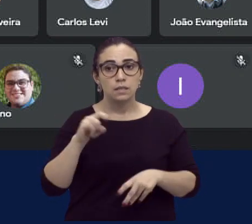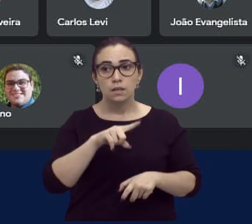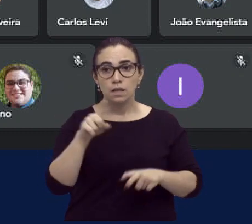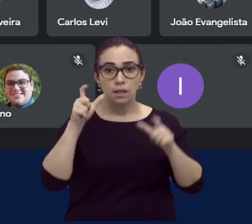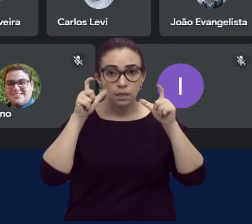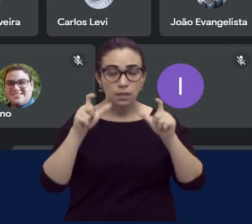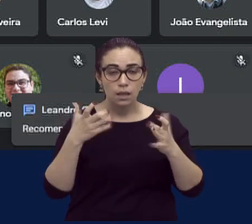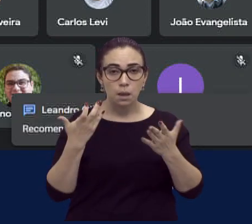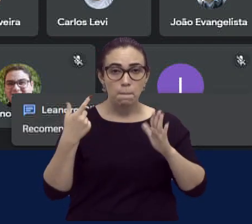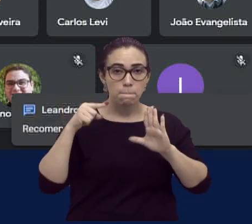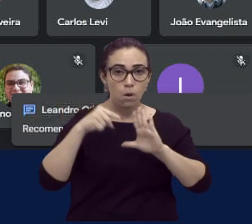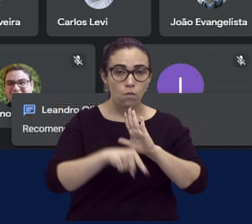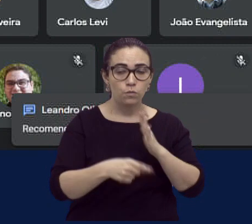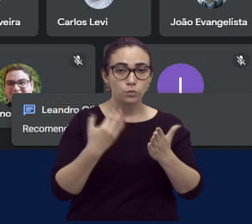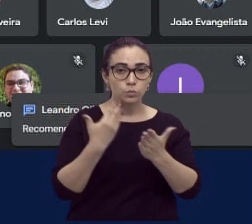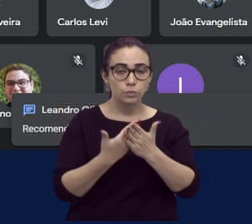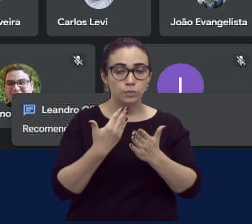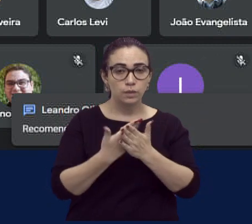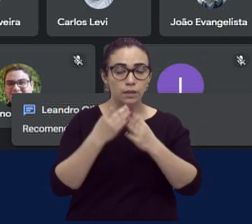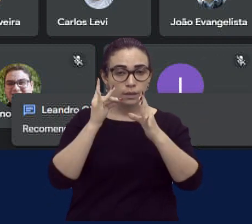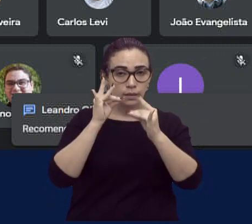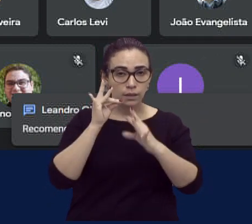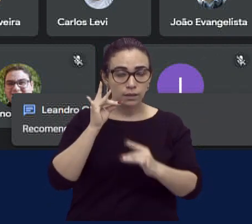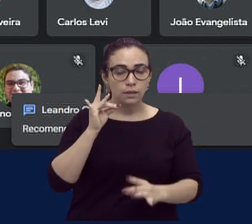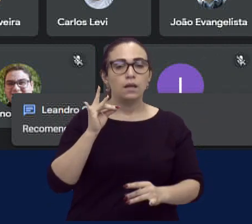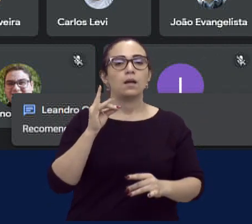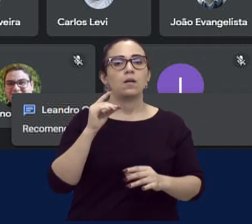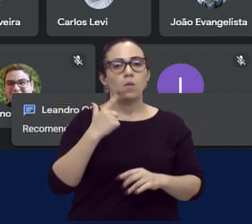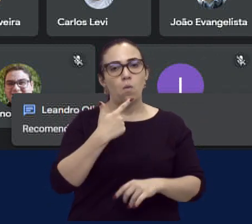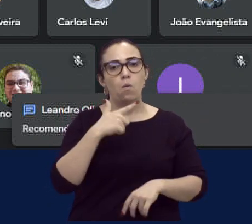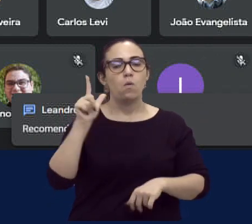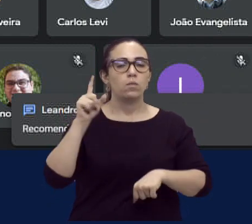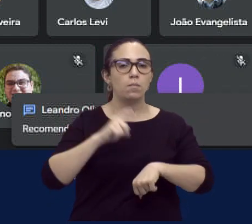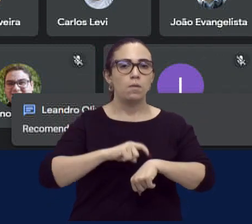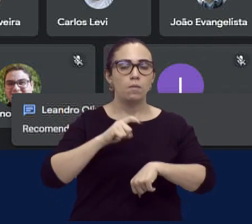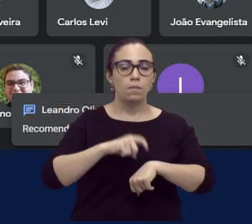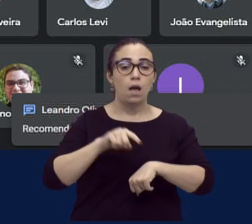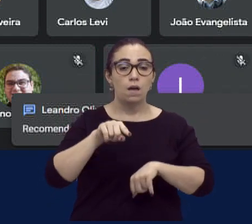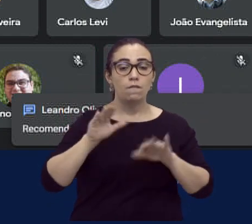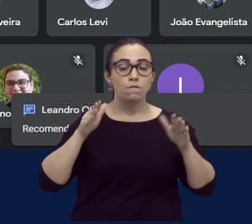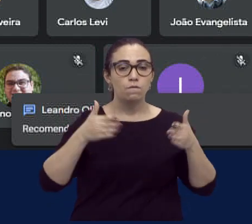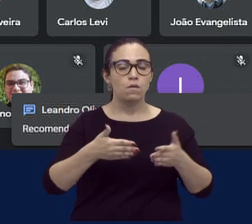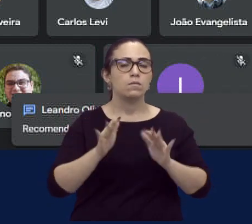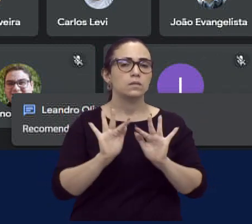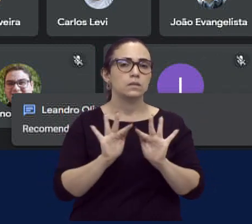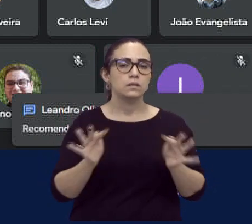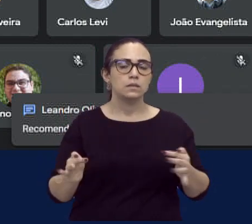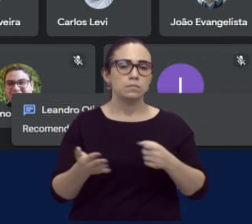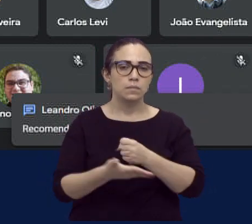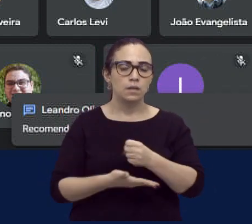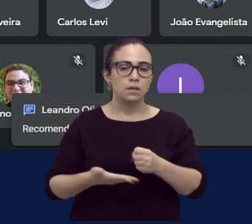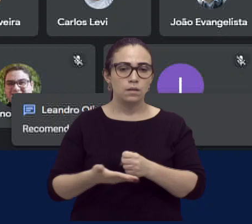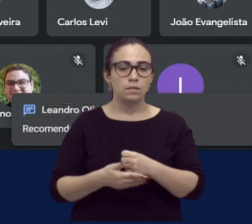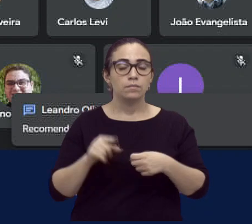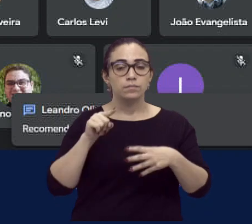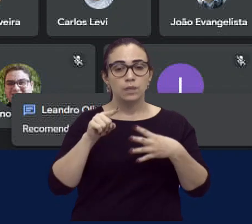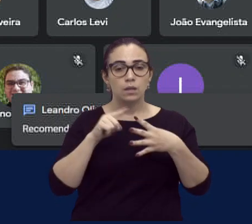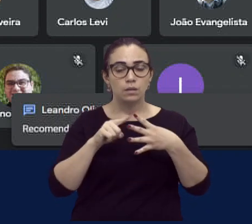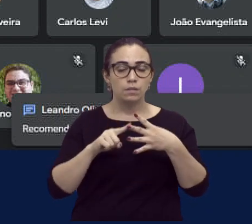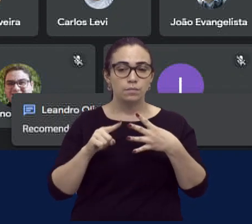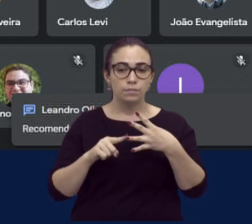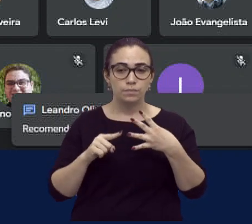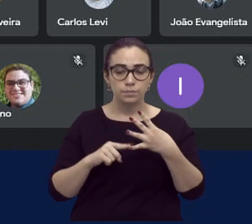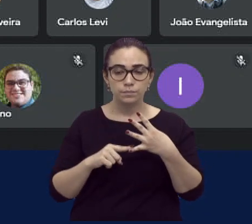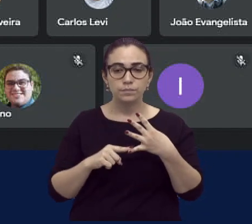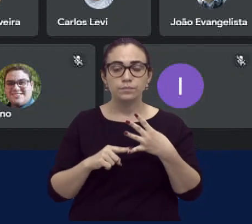depois estudar de forma mais aprofundada, mas é muito interessante para as nossas relações diárias. E esses 4 passos,